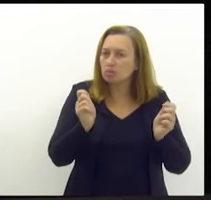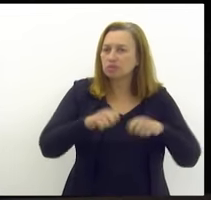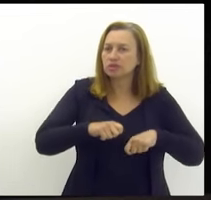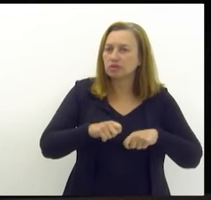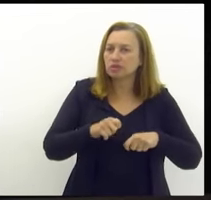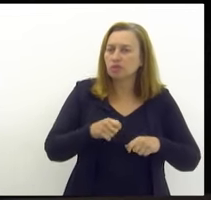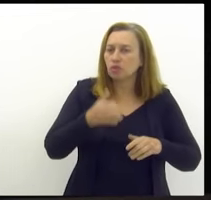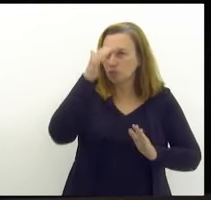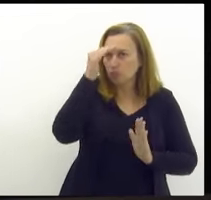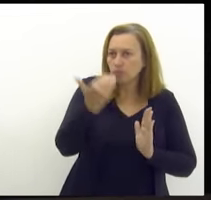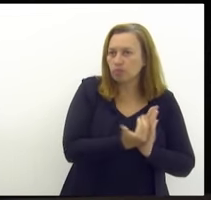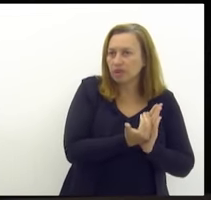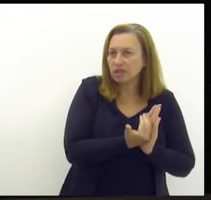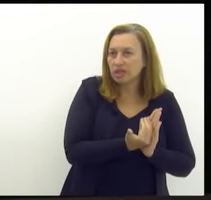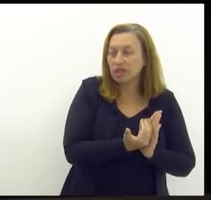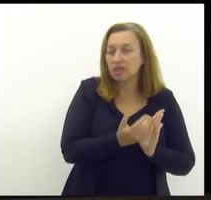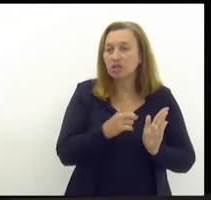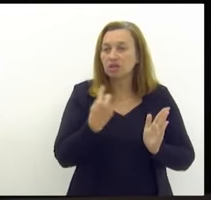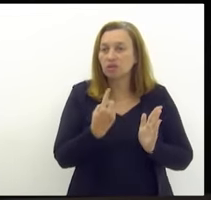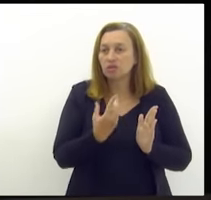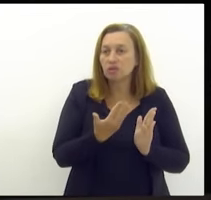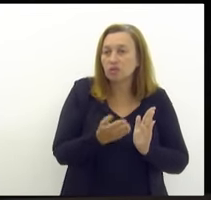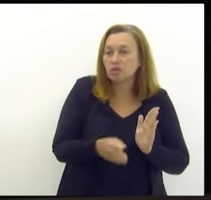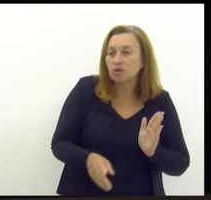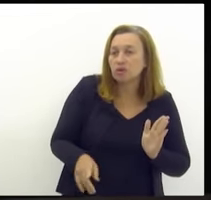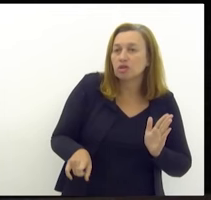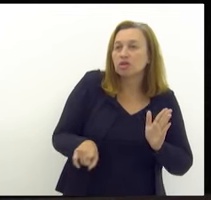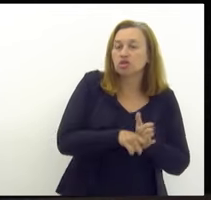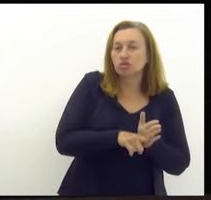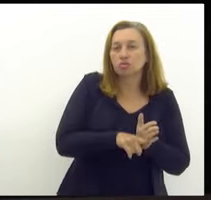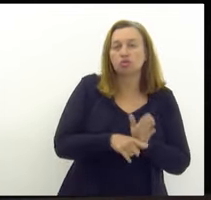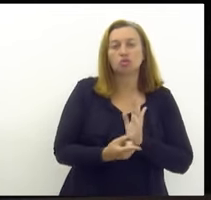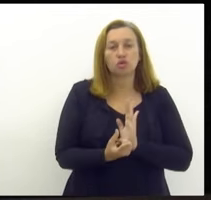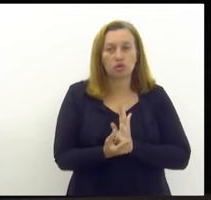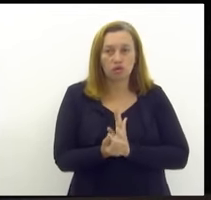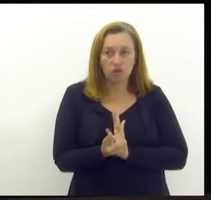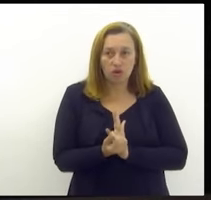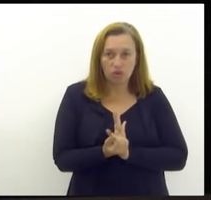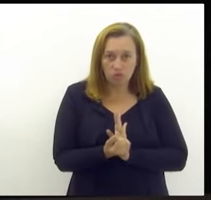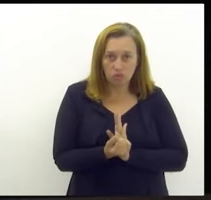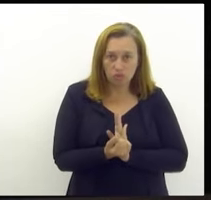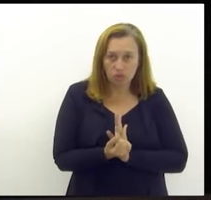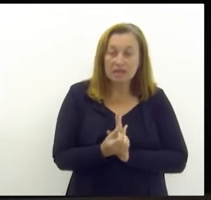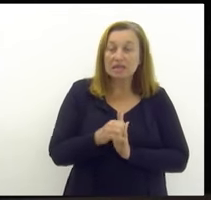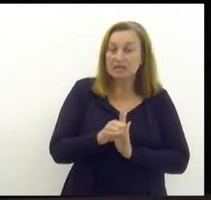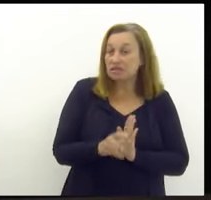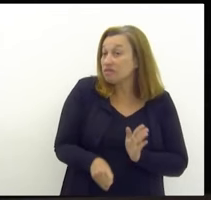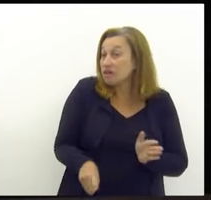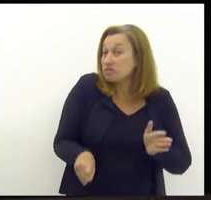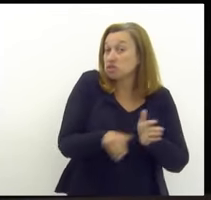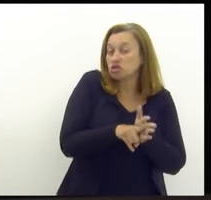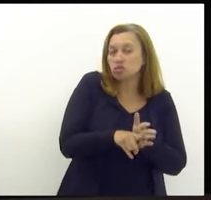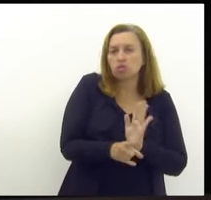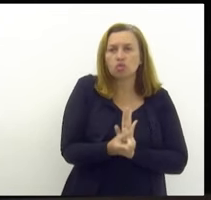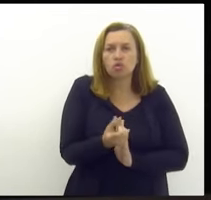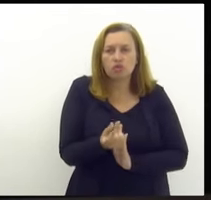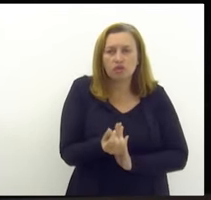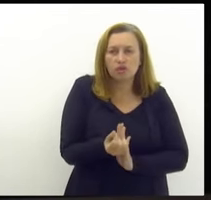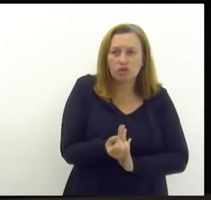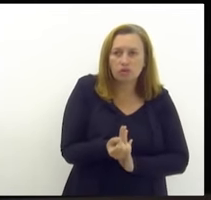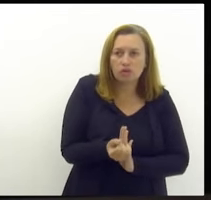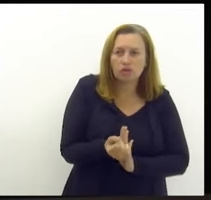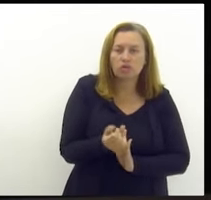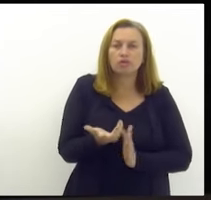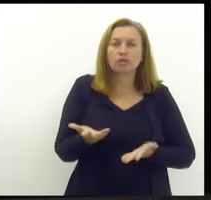Executar a gente vai ficar com com esse valor muito baixo e se vai ficar com valor muito baixo a média